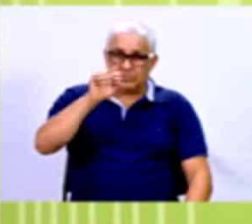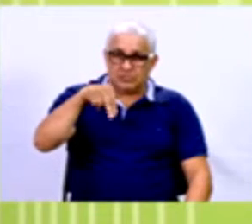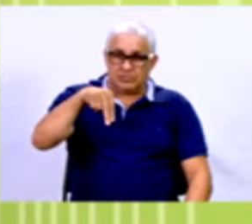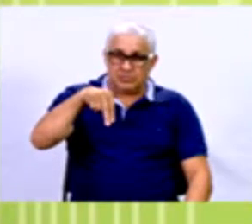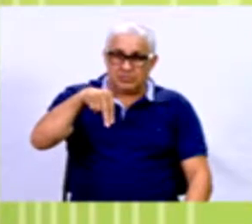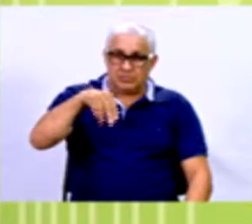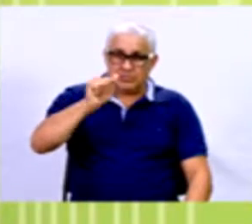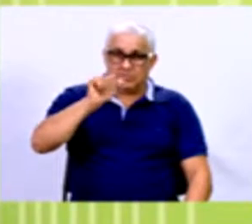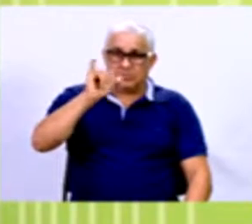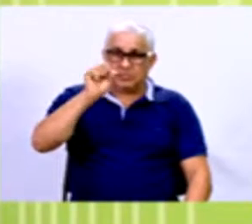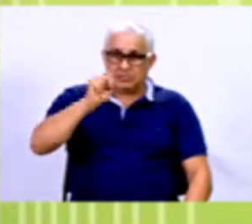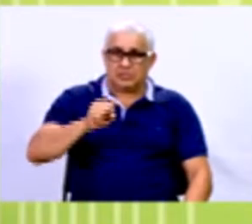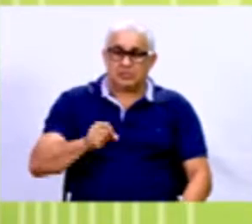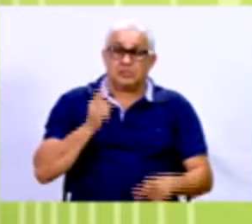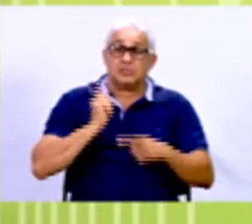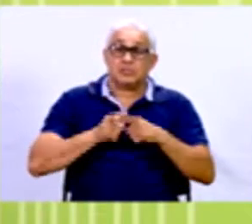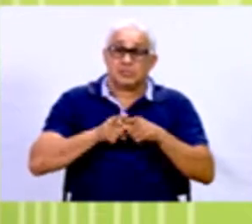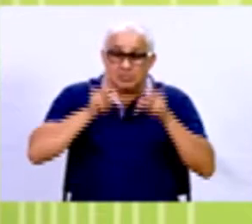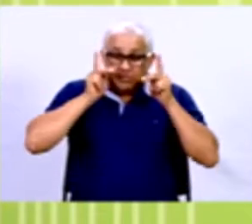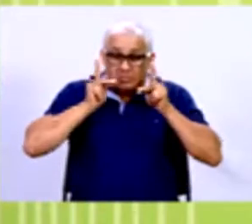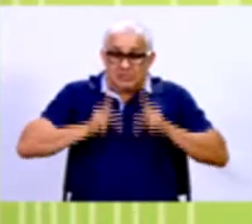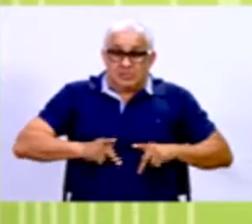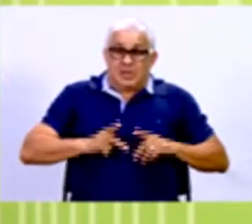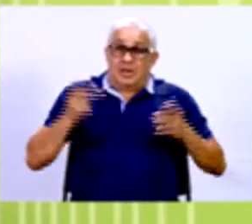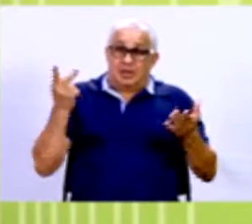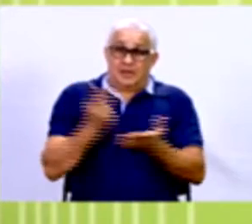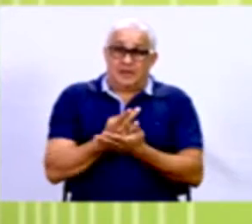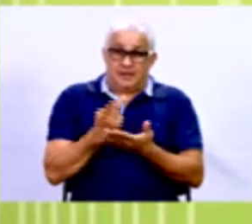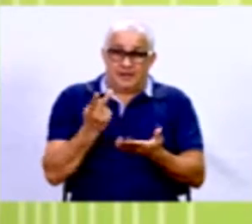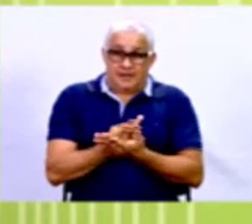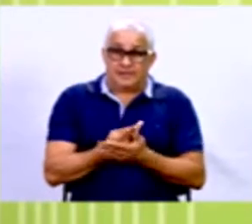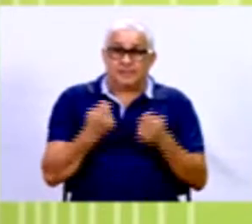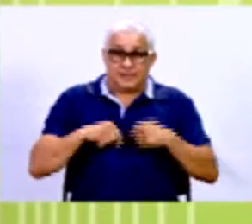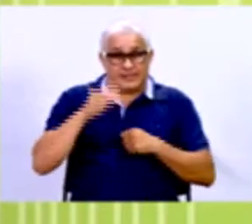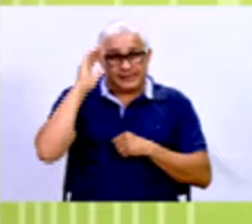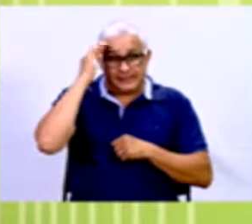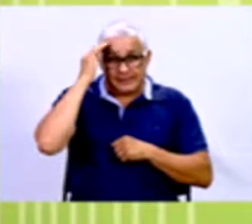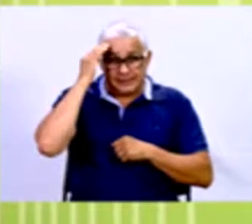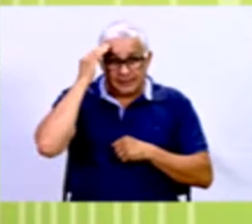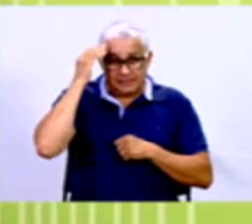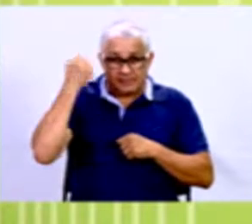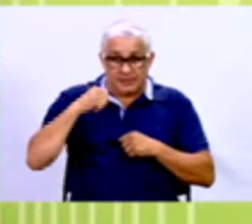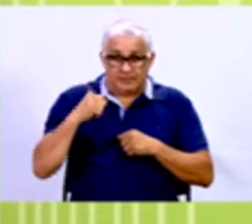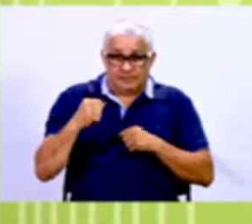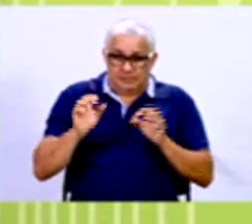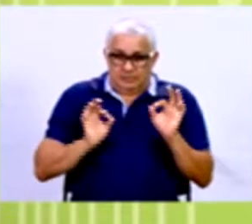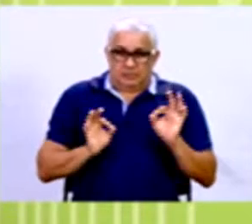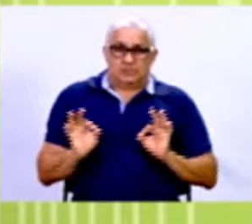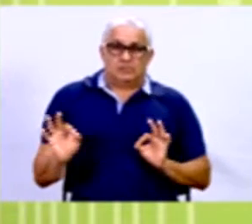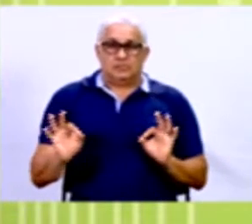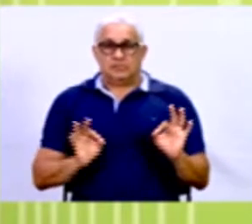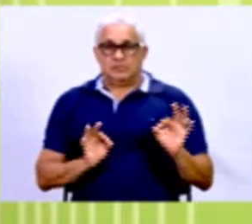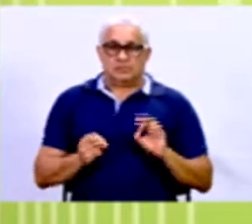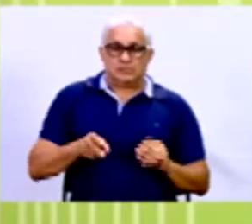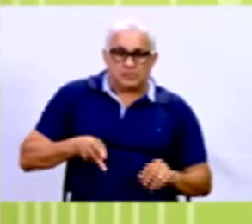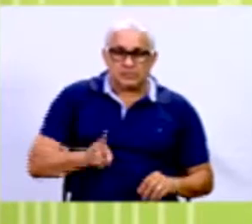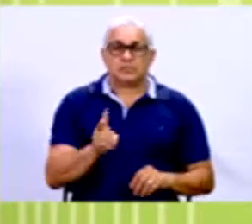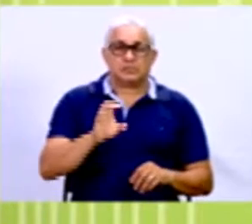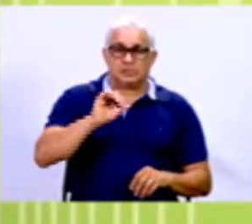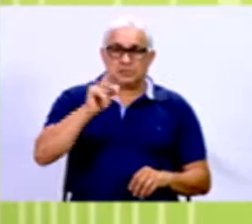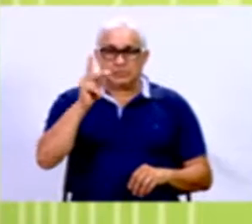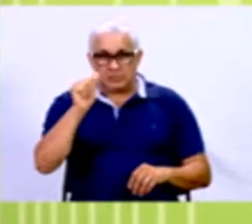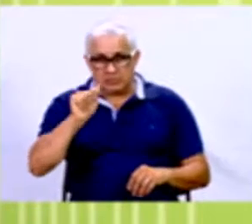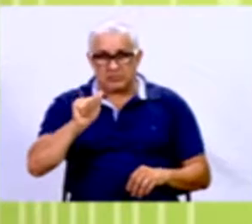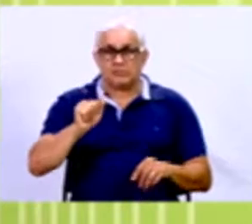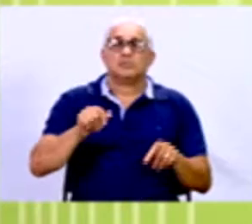má postura, né? Então, você precisa entender isso, precisa se policiar quanto a isso. As CIPA, se na empresa que você